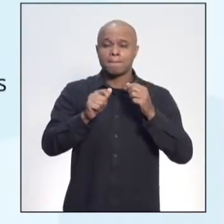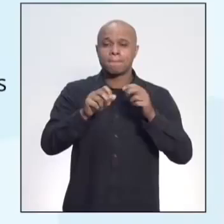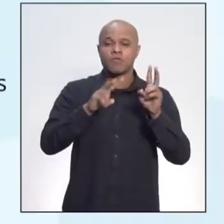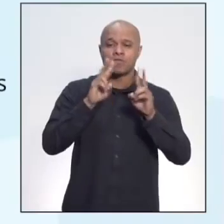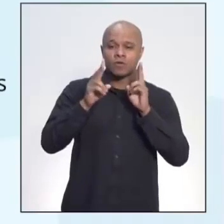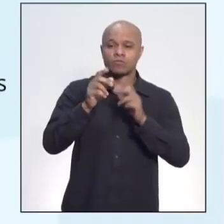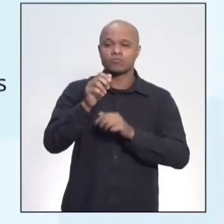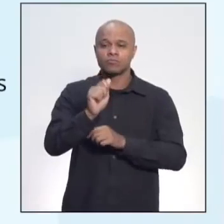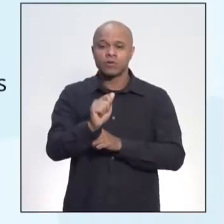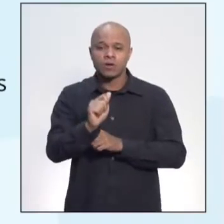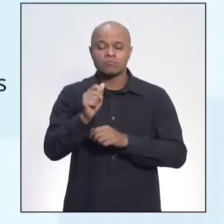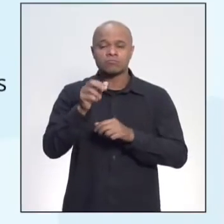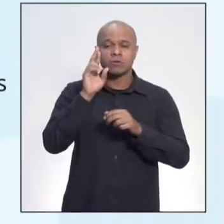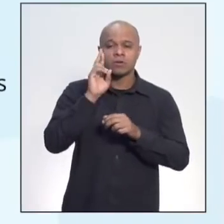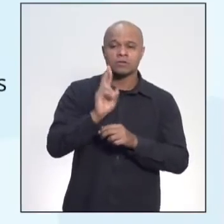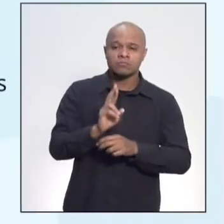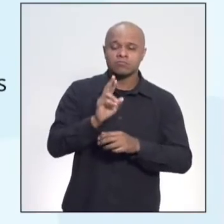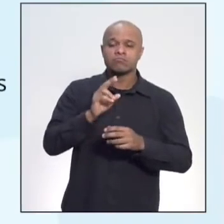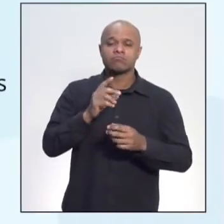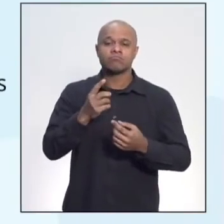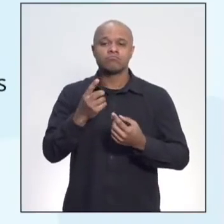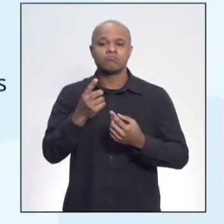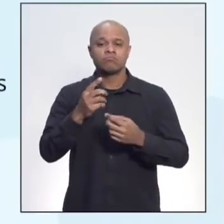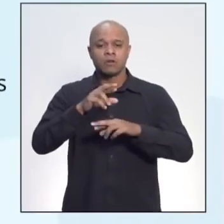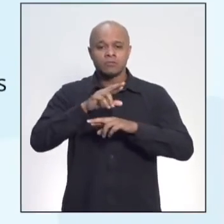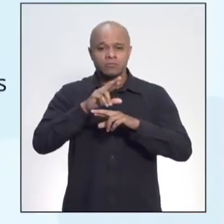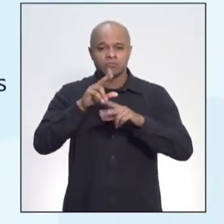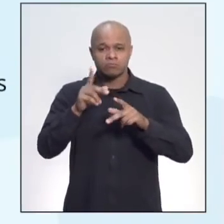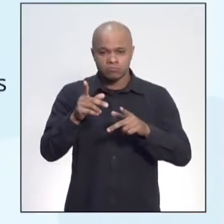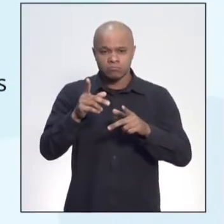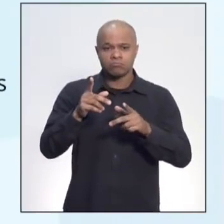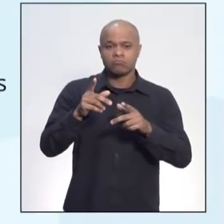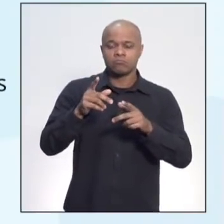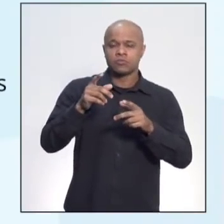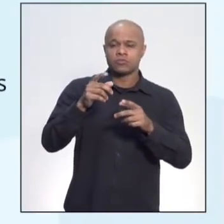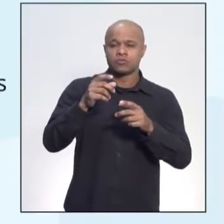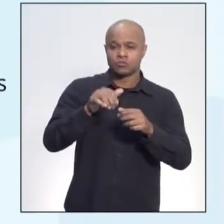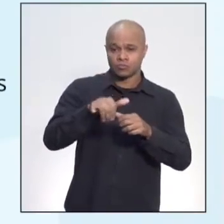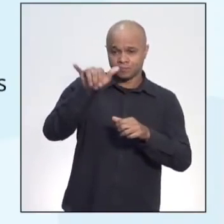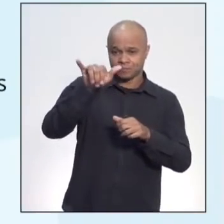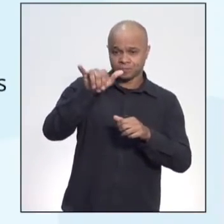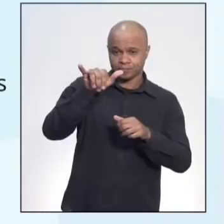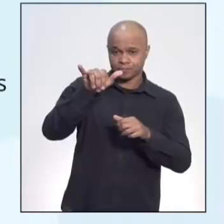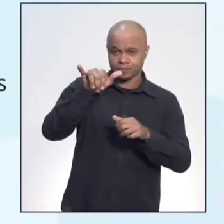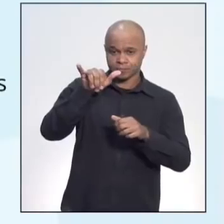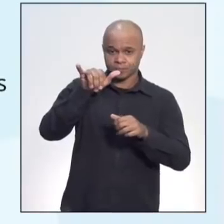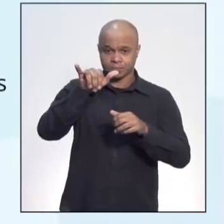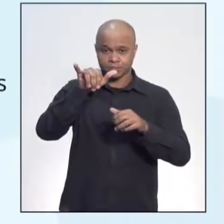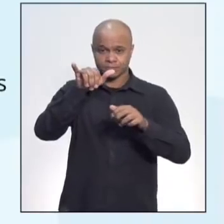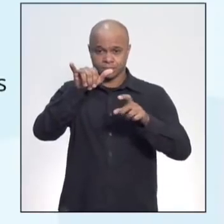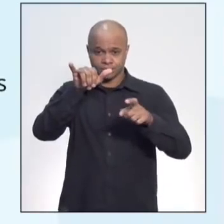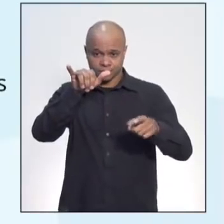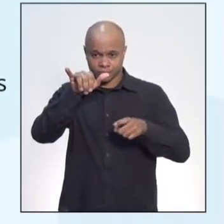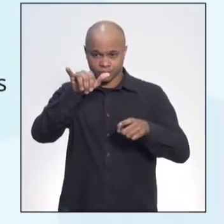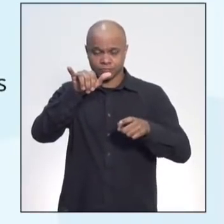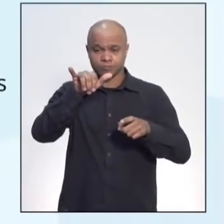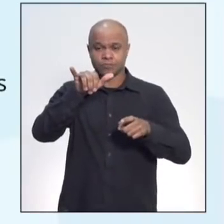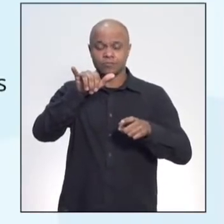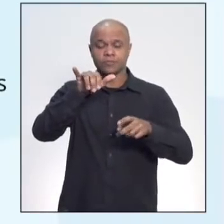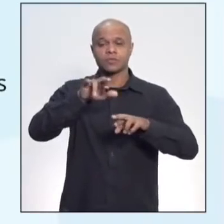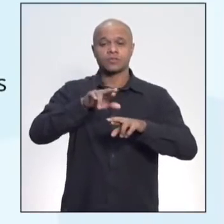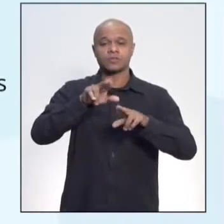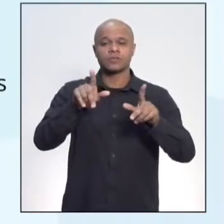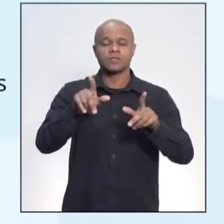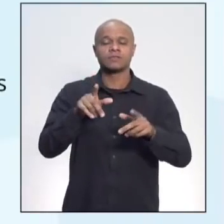A é a razão entre as diferenças das ordenadas y e das abscissas x. O que